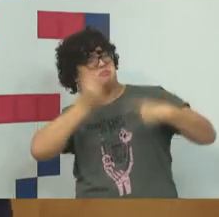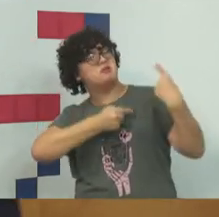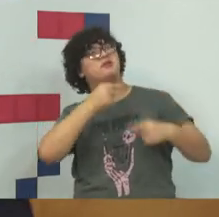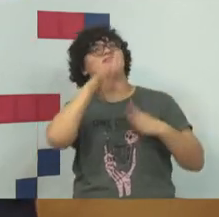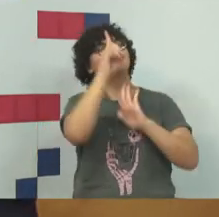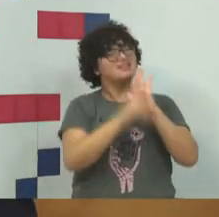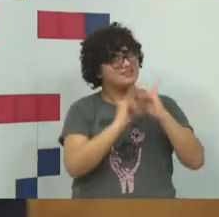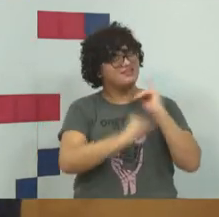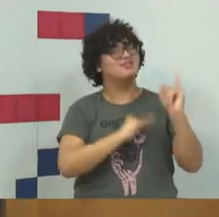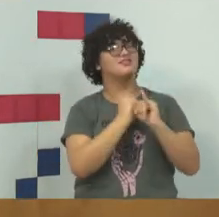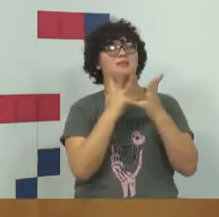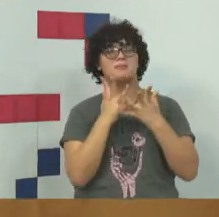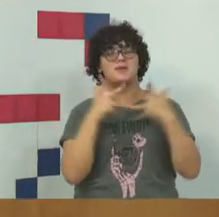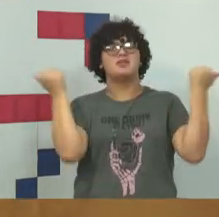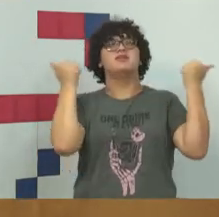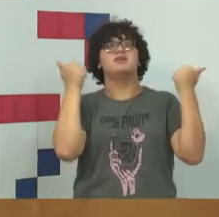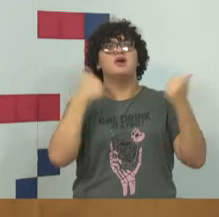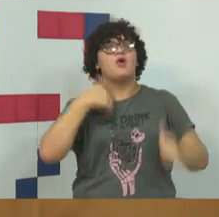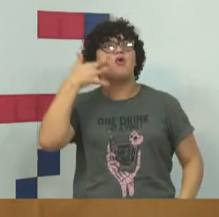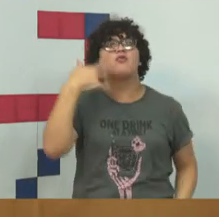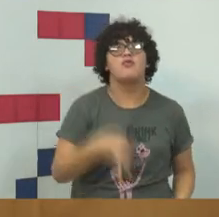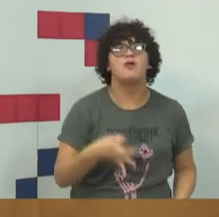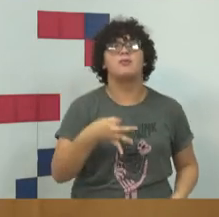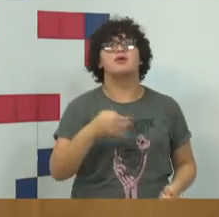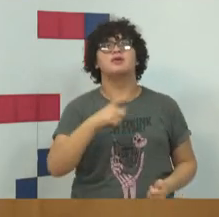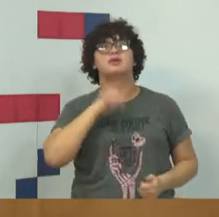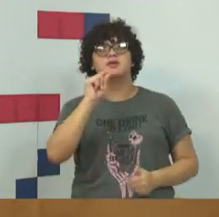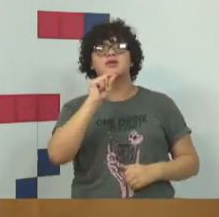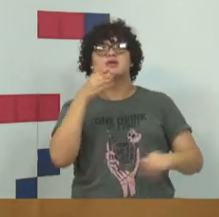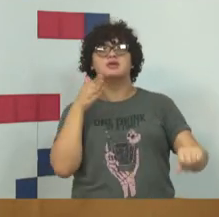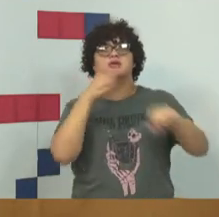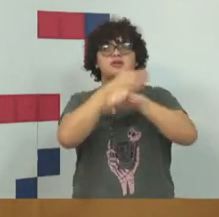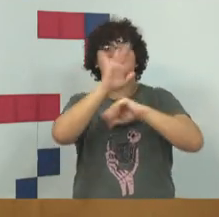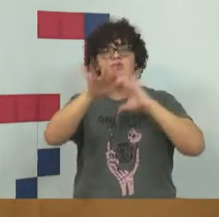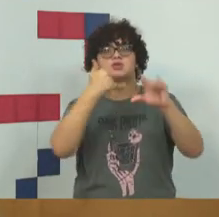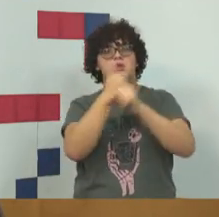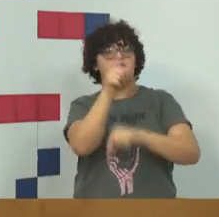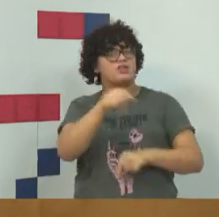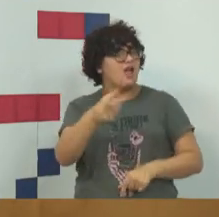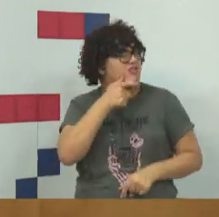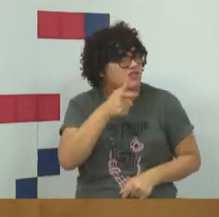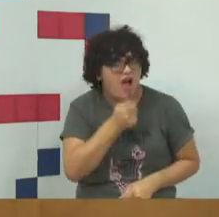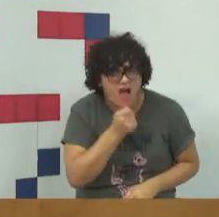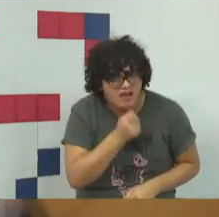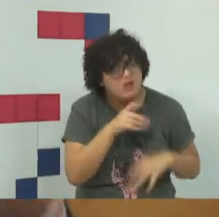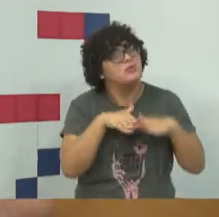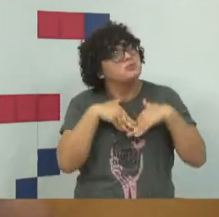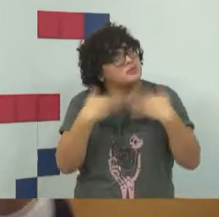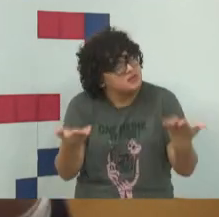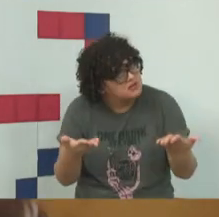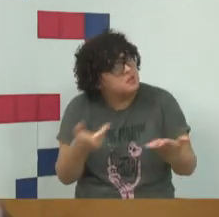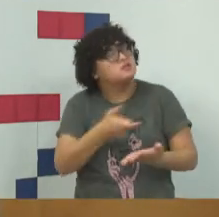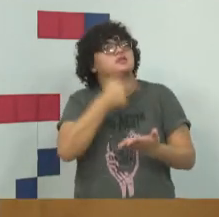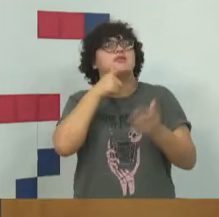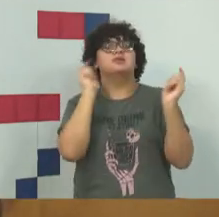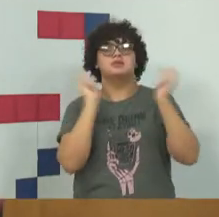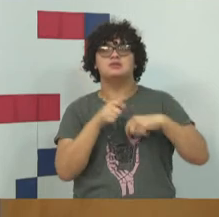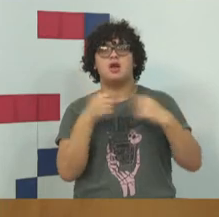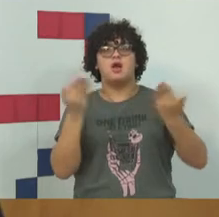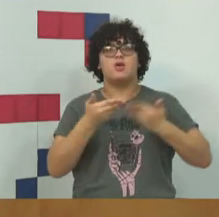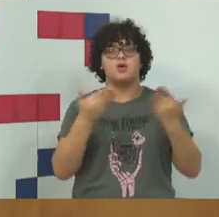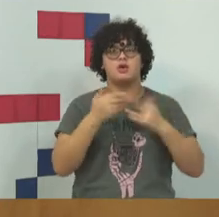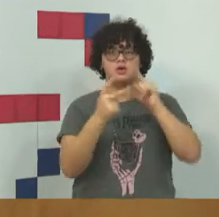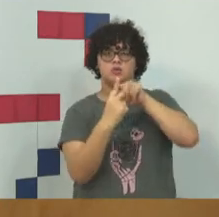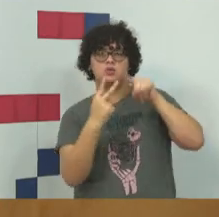internet, que eu acabo de confirmar com o pessoal da técnica, ele vai para o ar no YouTube, quem não assistiu, assista. As duas